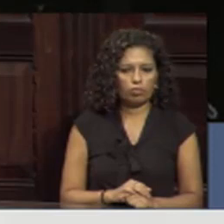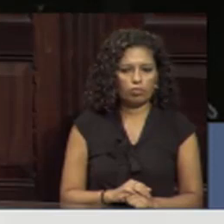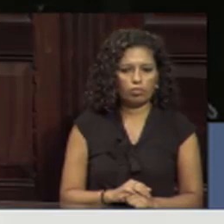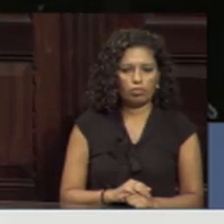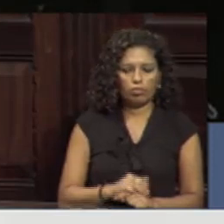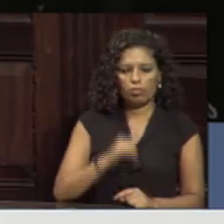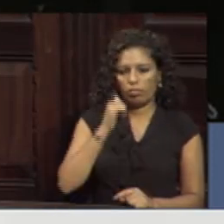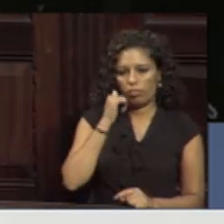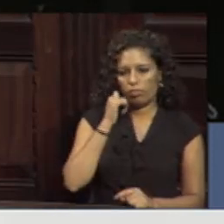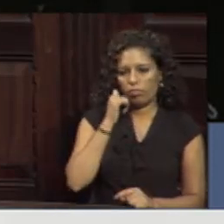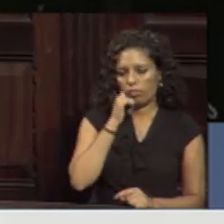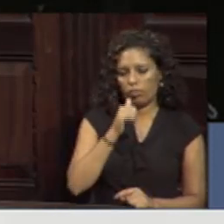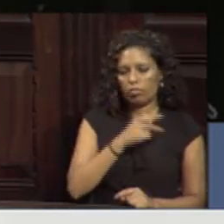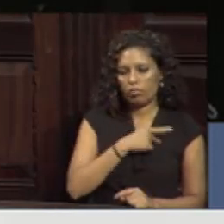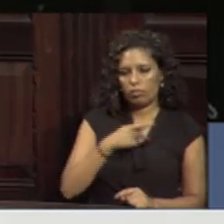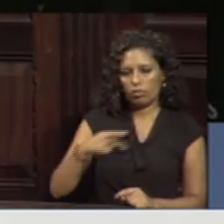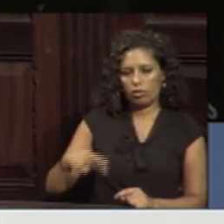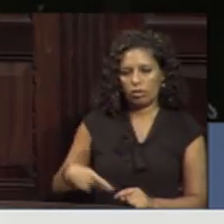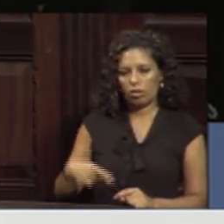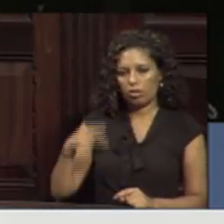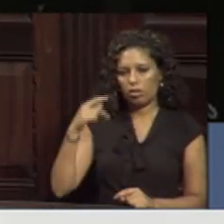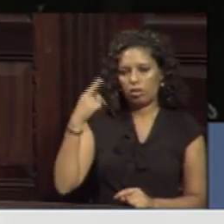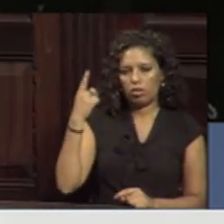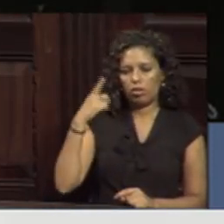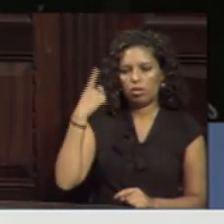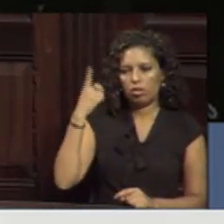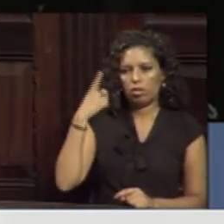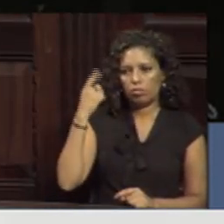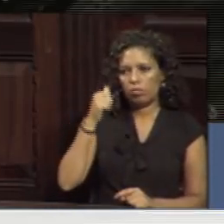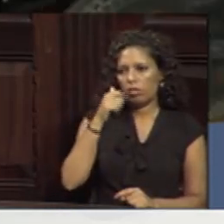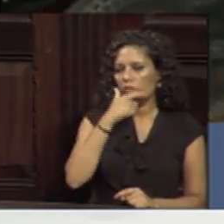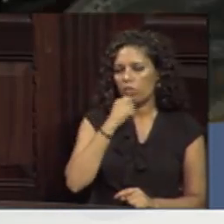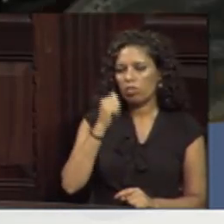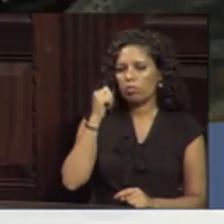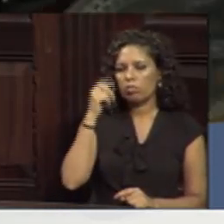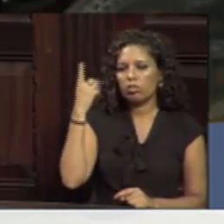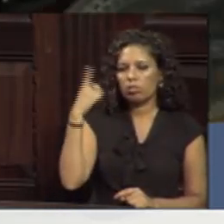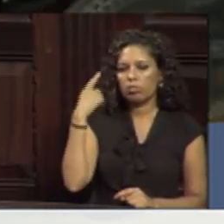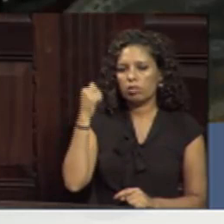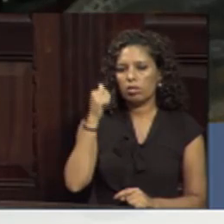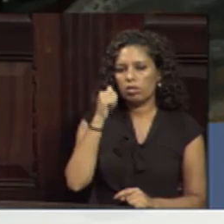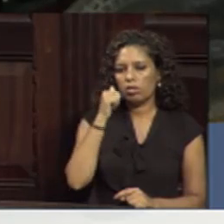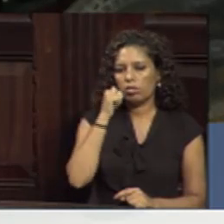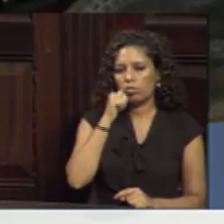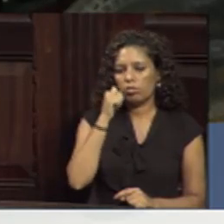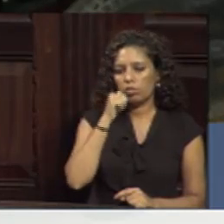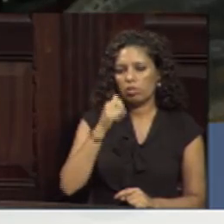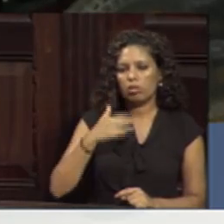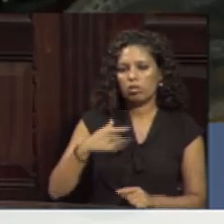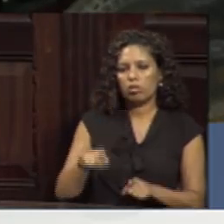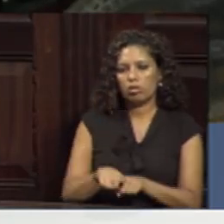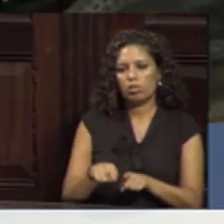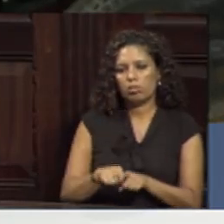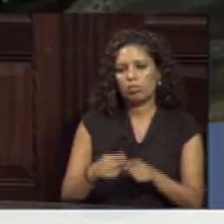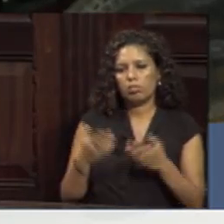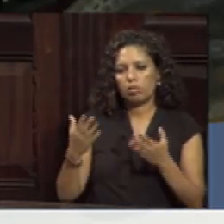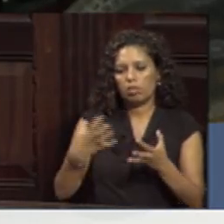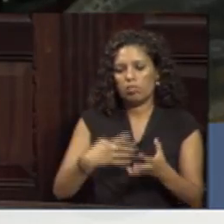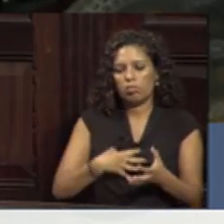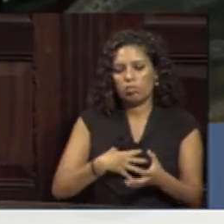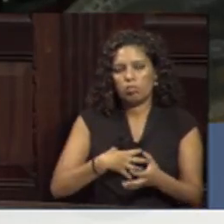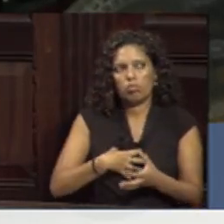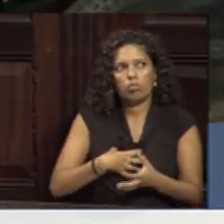Senhora presidente, senhores deputados e deputadas, também aqui quero manifestar profundo